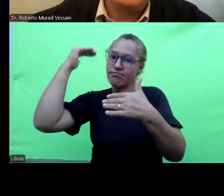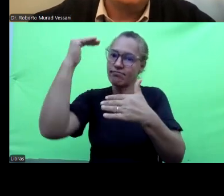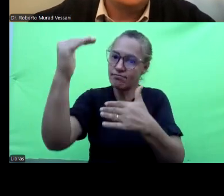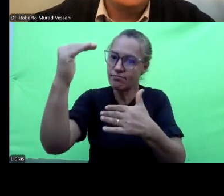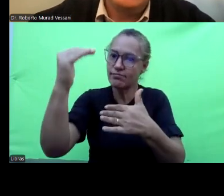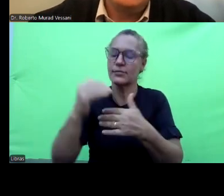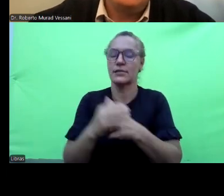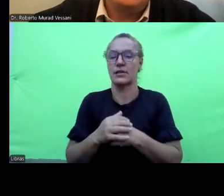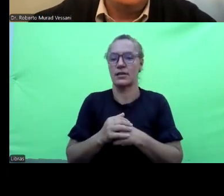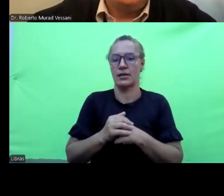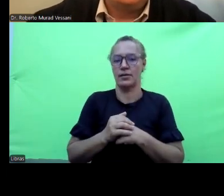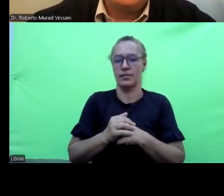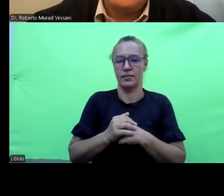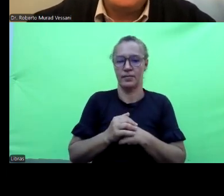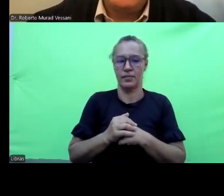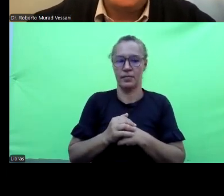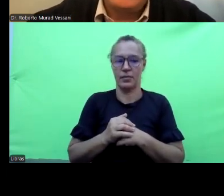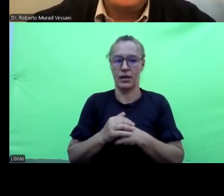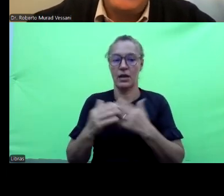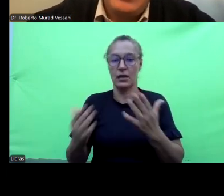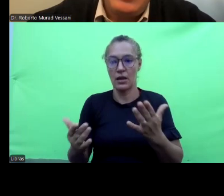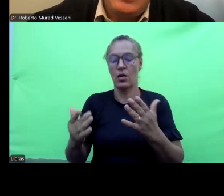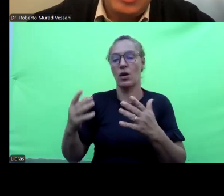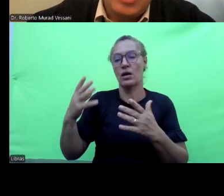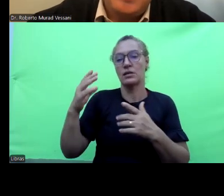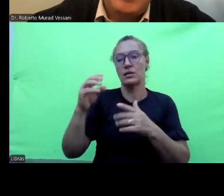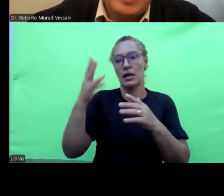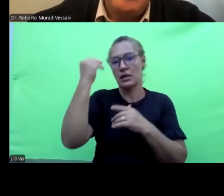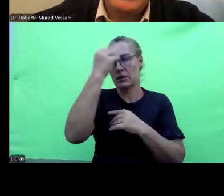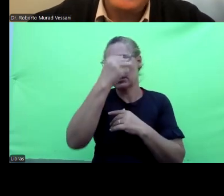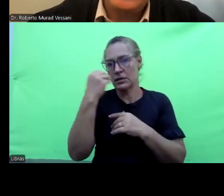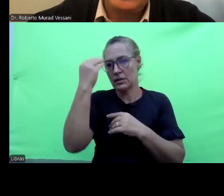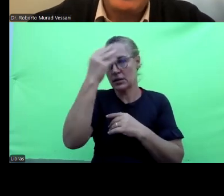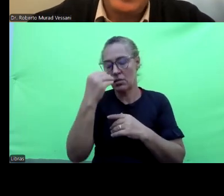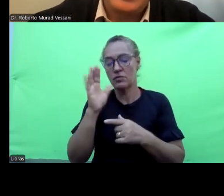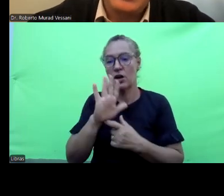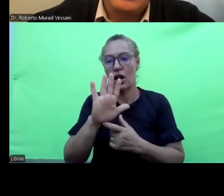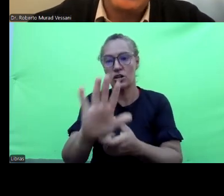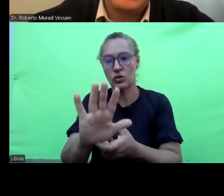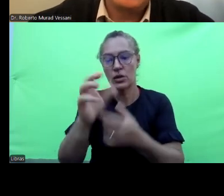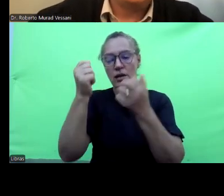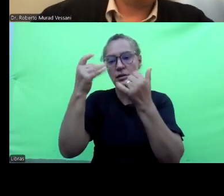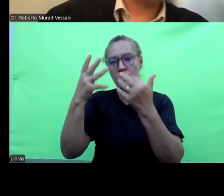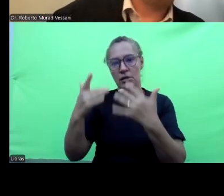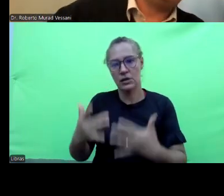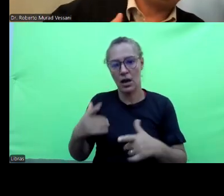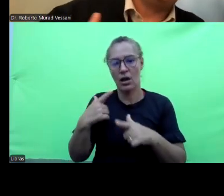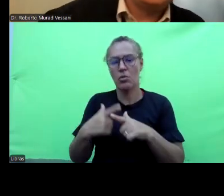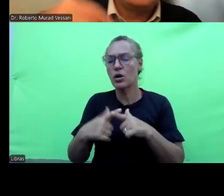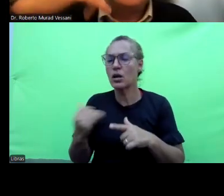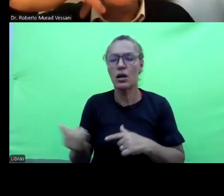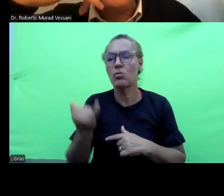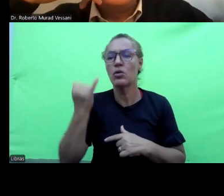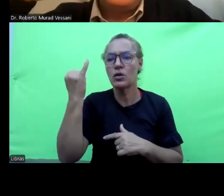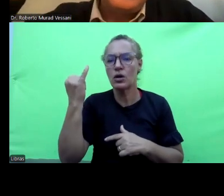moderada, né? E aí esses exames vão ajudar a definir isso. E por que que isso é importante? Porque dependendo do nível